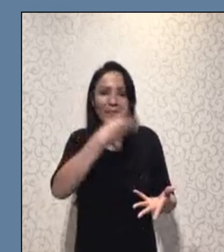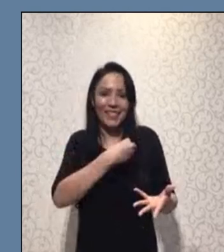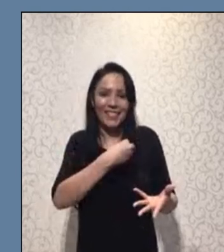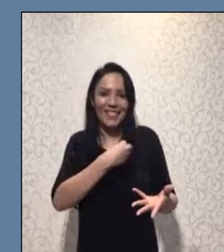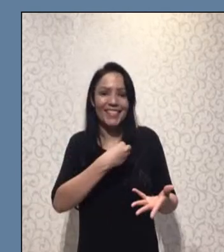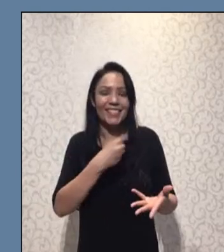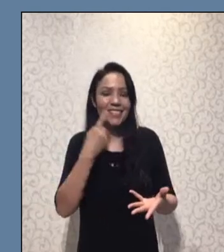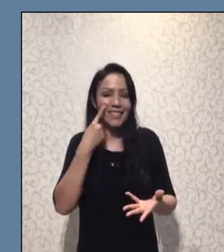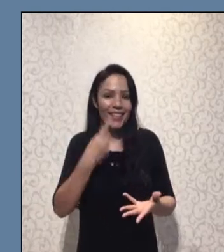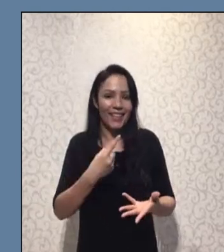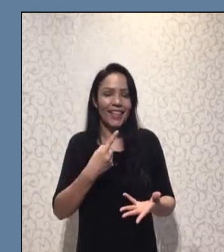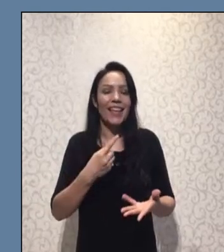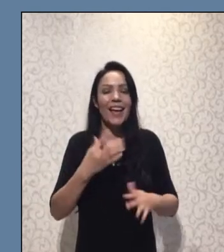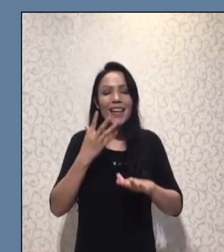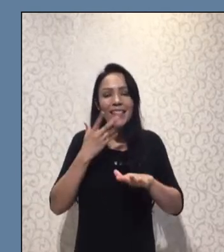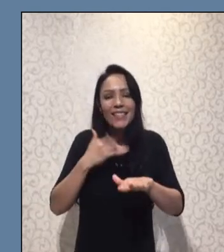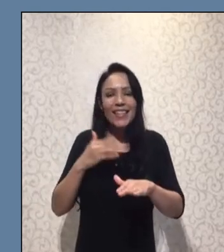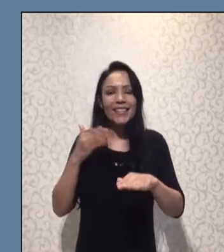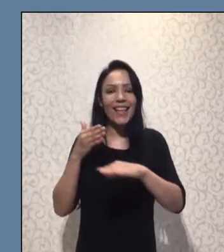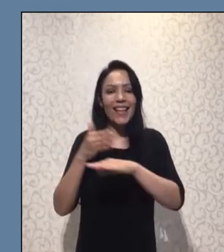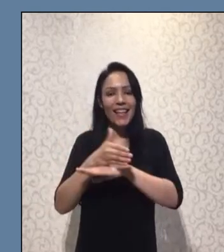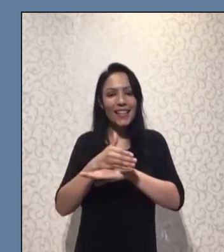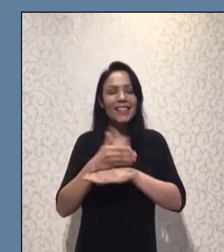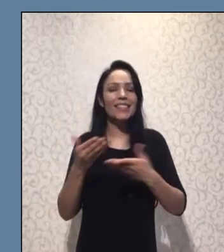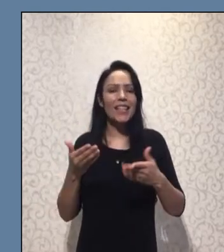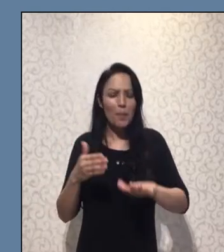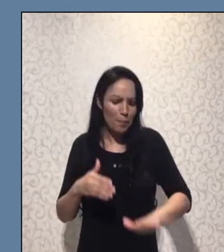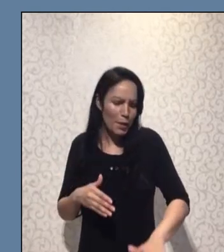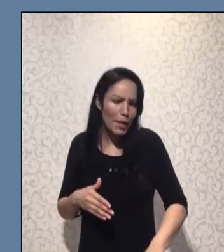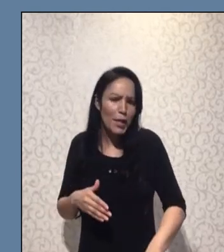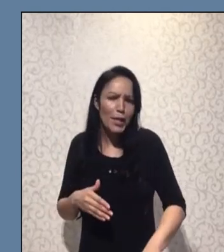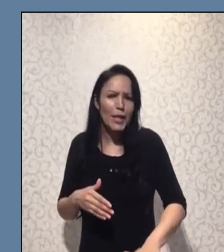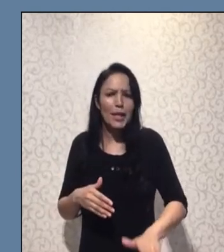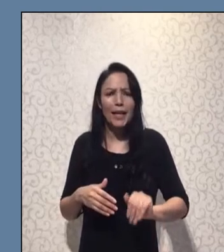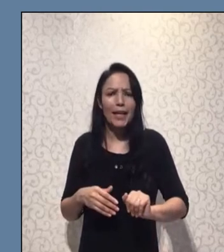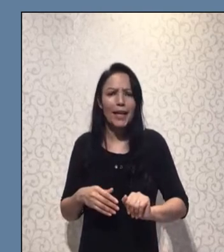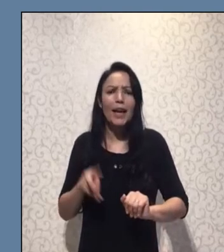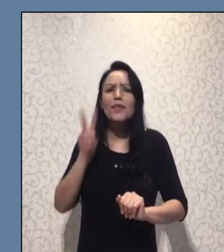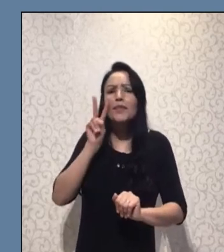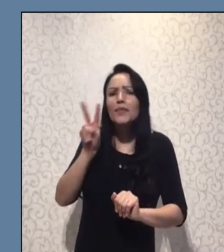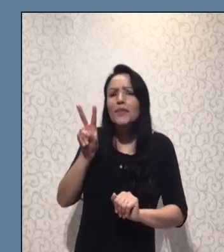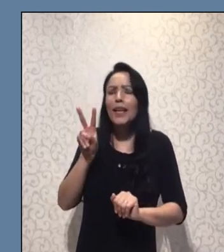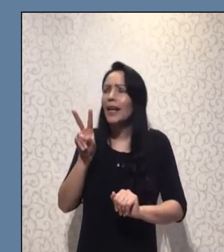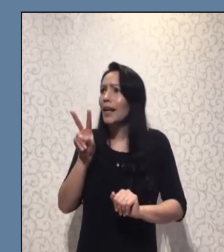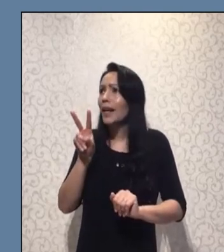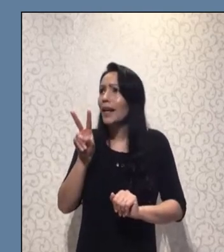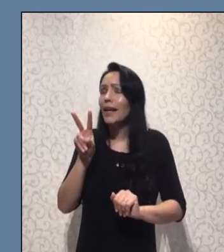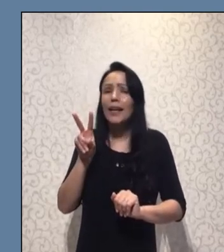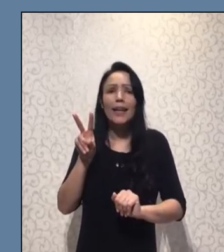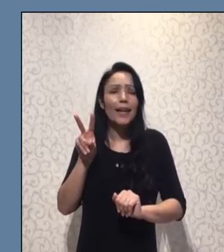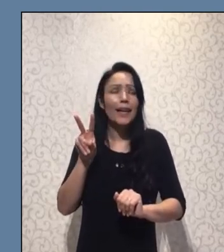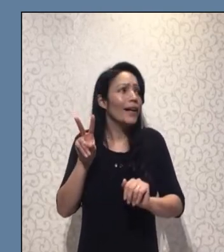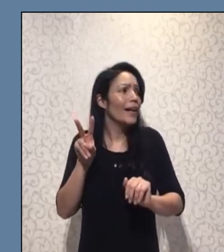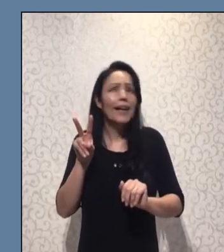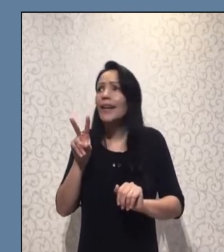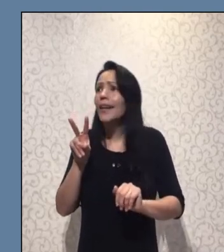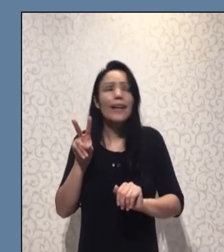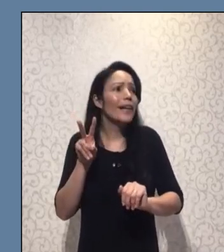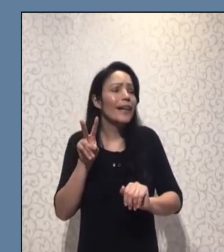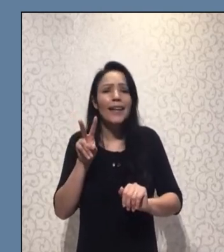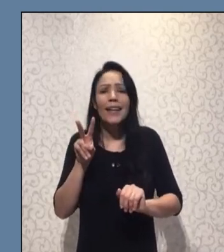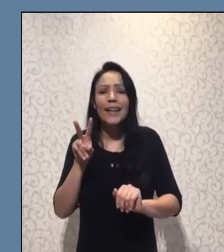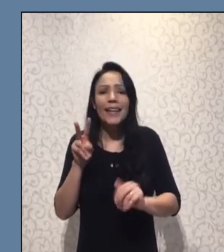das crianças que entravam, às vezes catatauzinho assim, e fazia aquele olhar, porque não para, nós temos um pé direito no salão